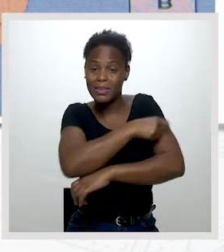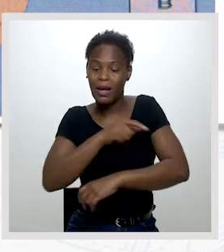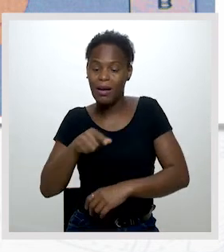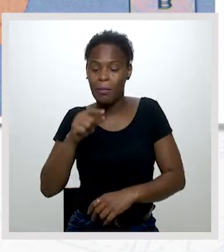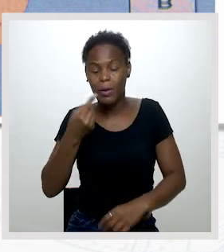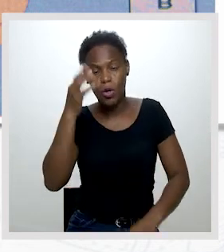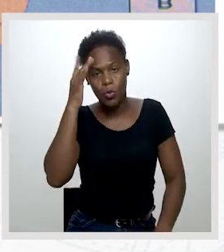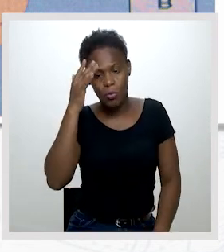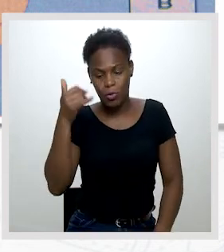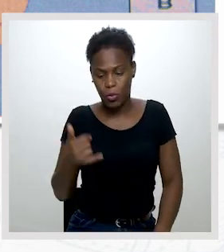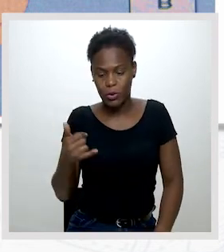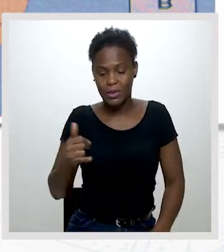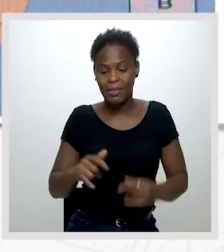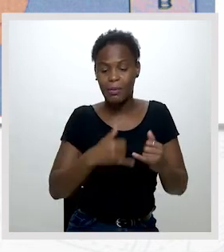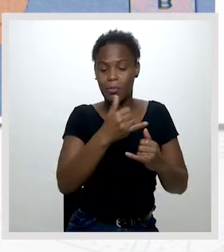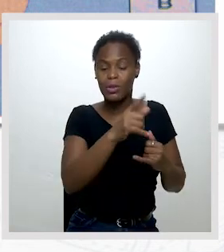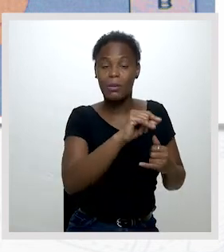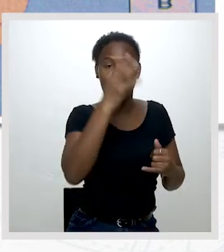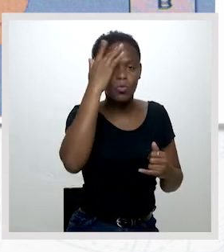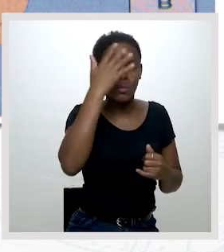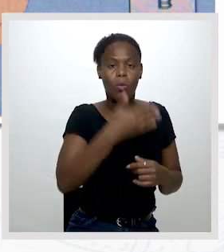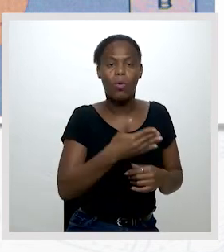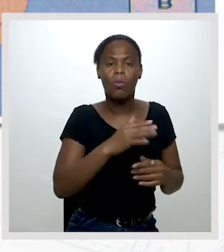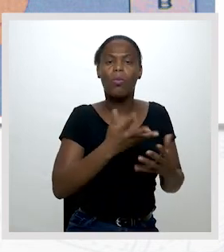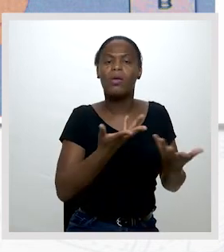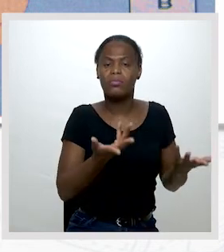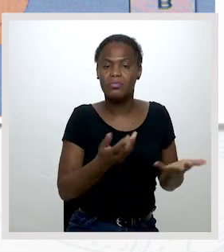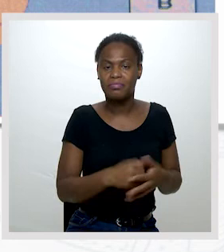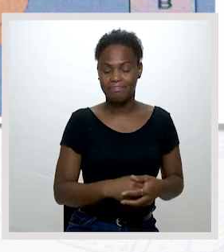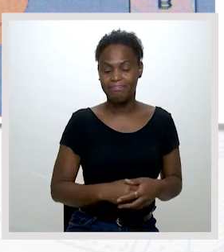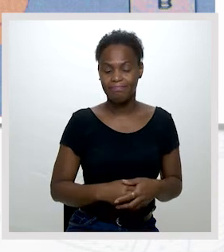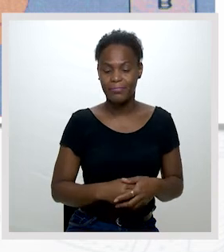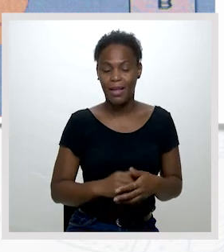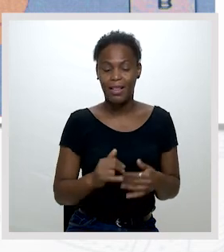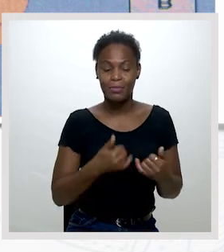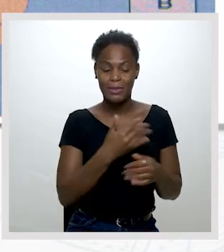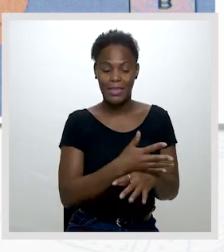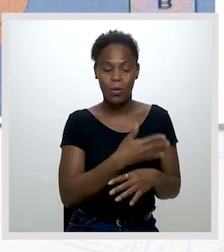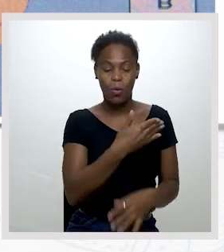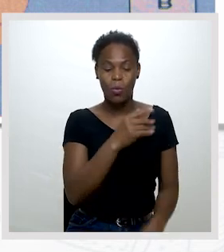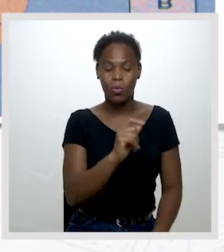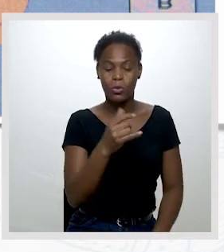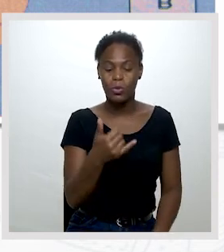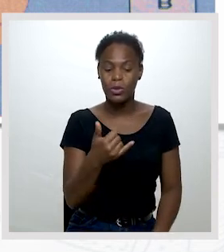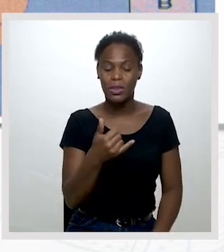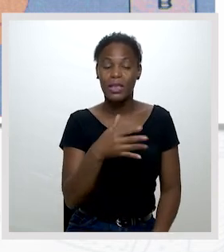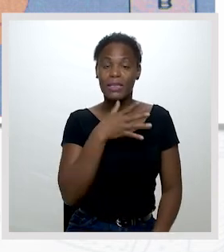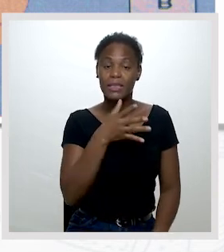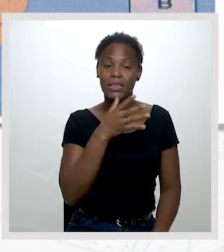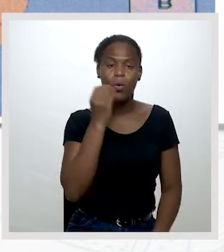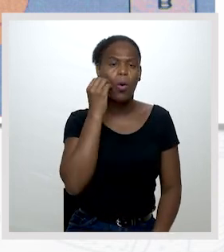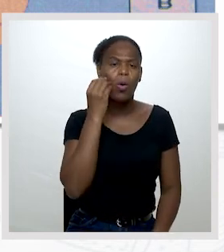2, não é? E pelo número 1. A seguir, temos 1.2. Diz aqui o seguinte: como